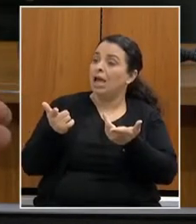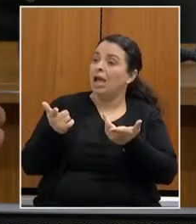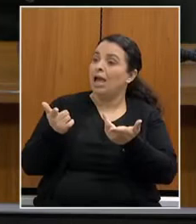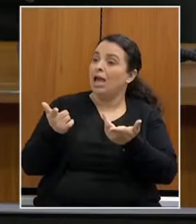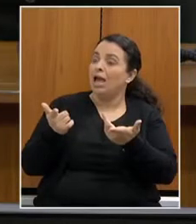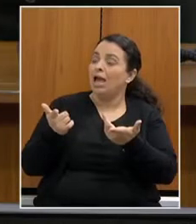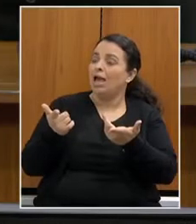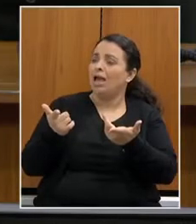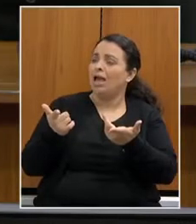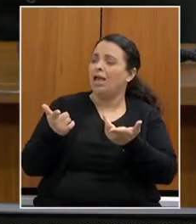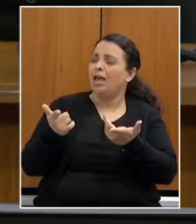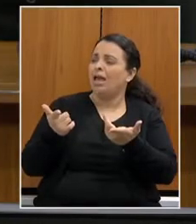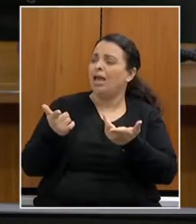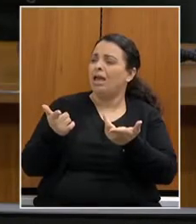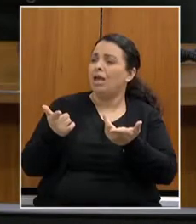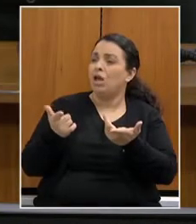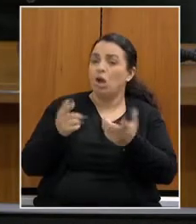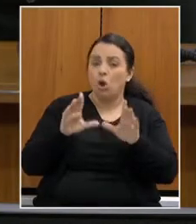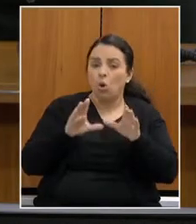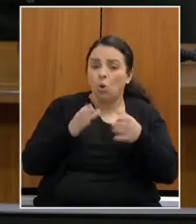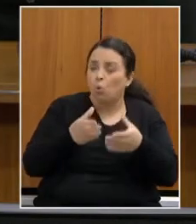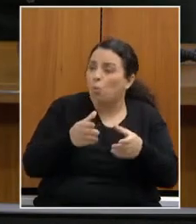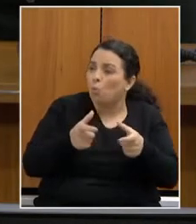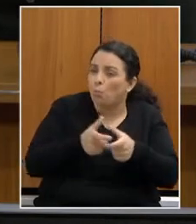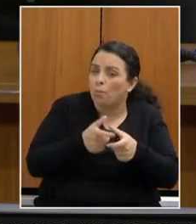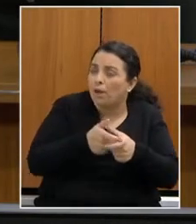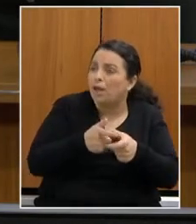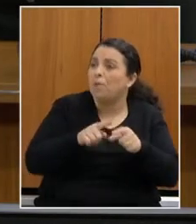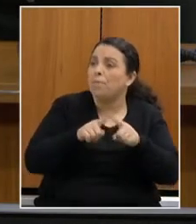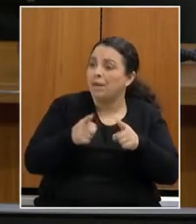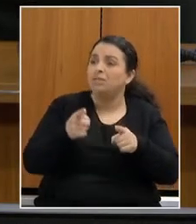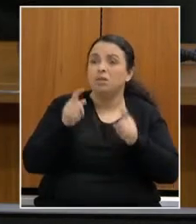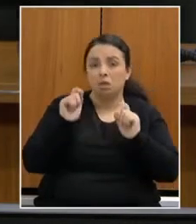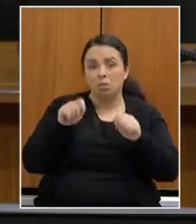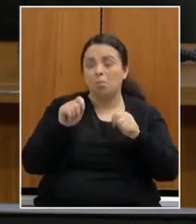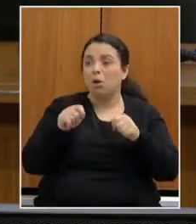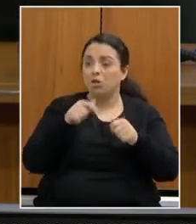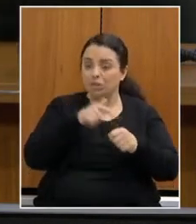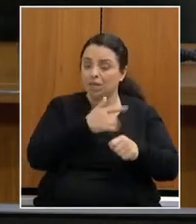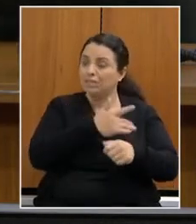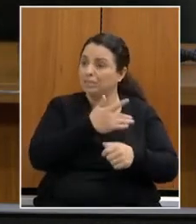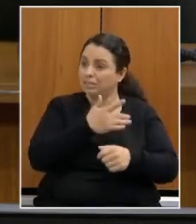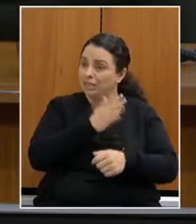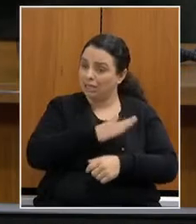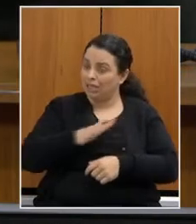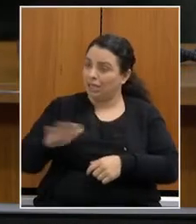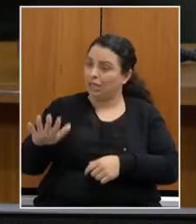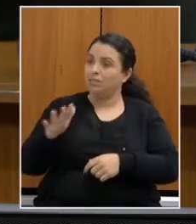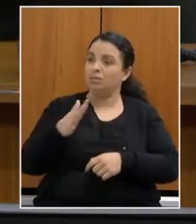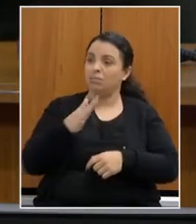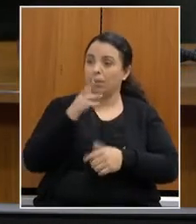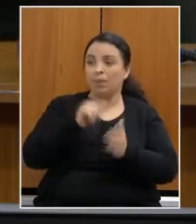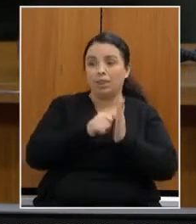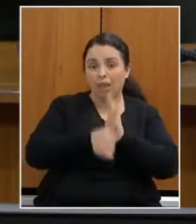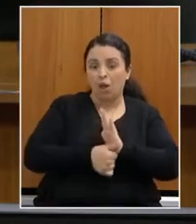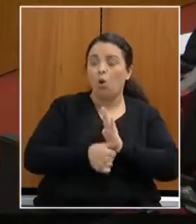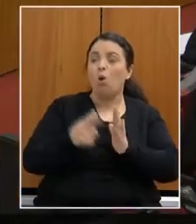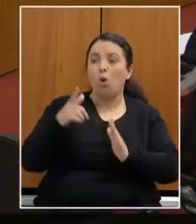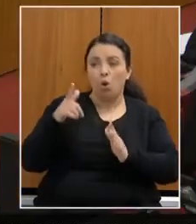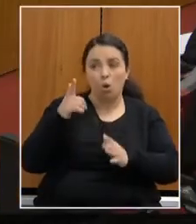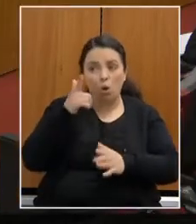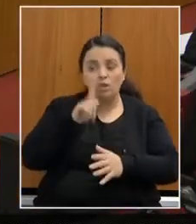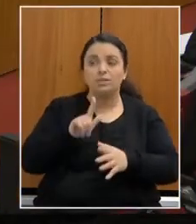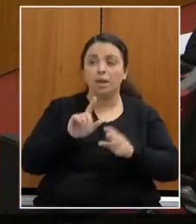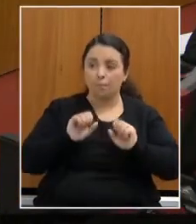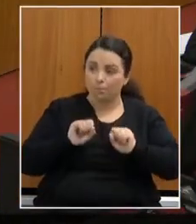pequeno mas que dariam ótimos resultados para a saúde dessas crianças com síndrome de Dow. Obrigado. Bem, com a palavra o